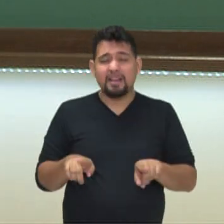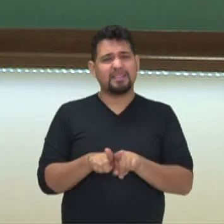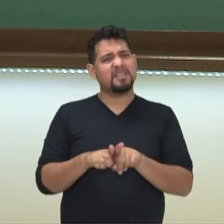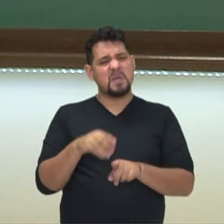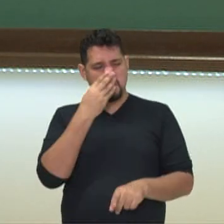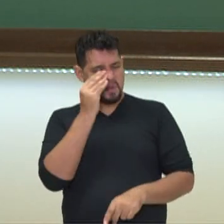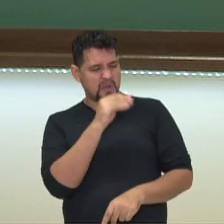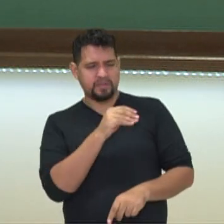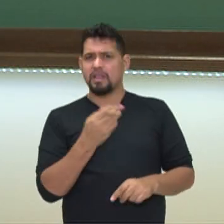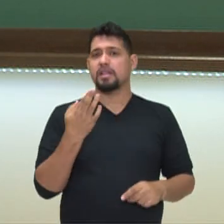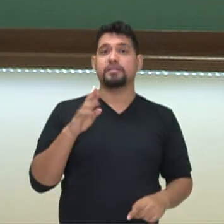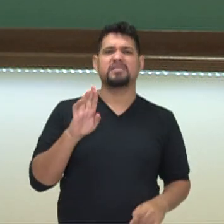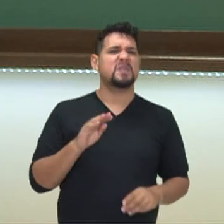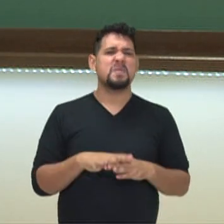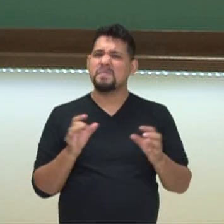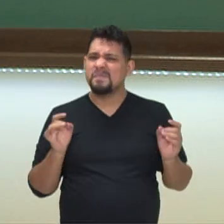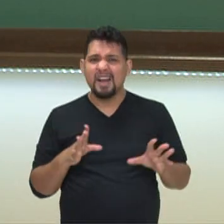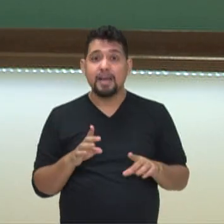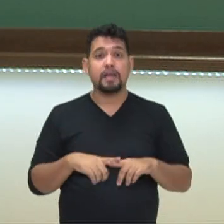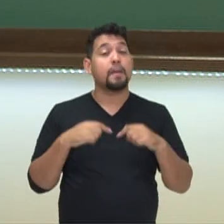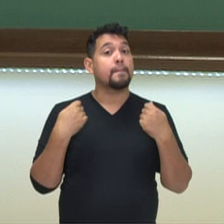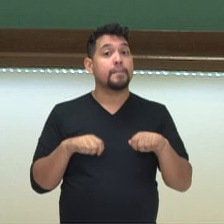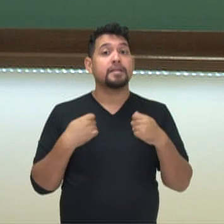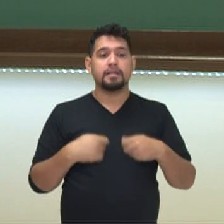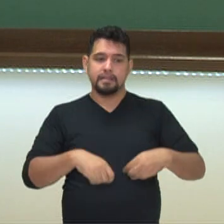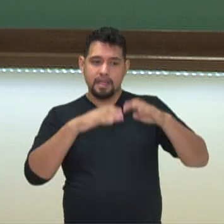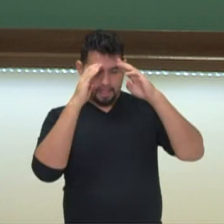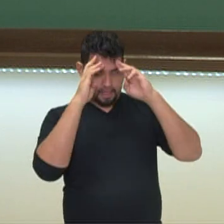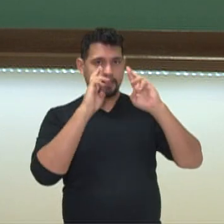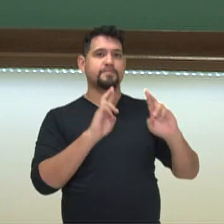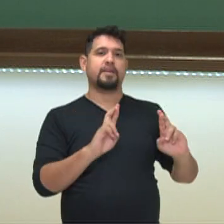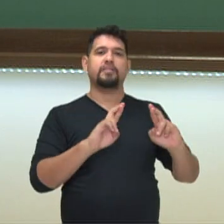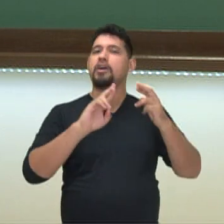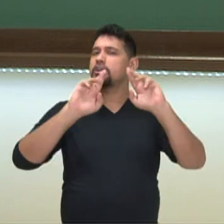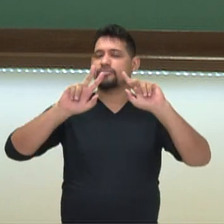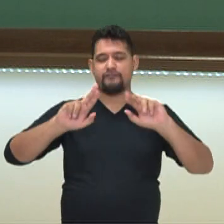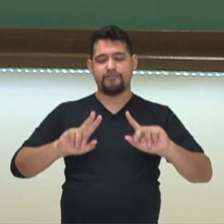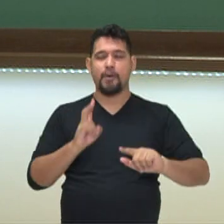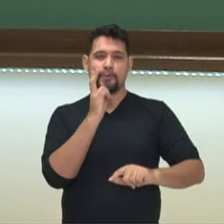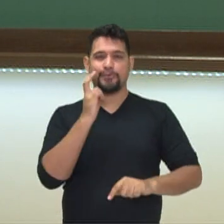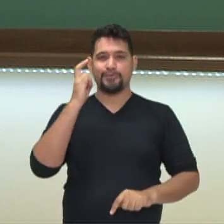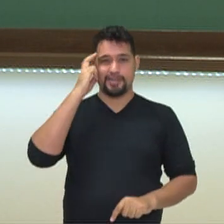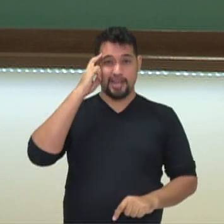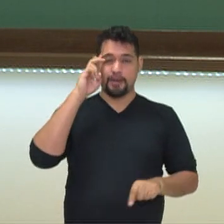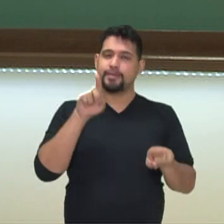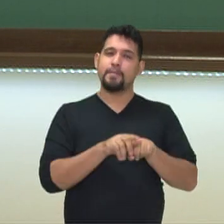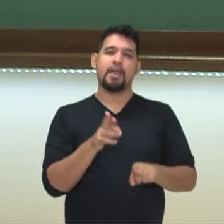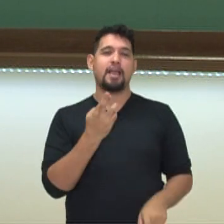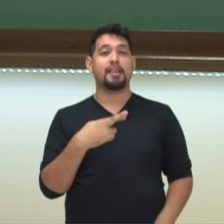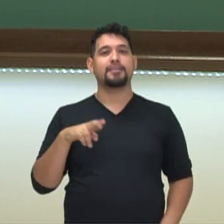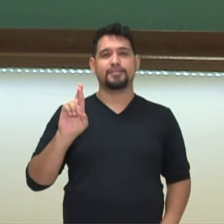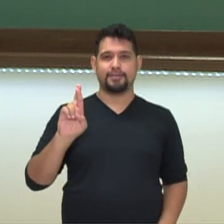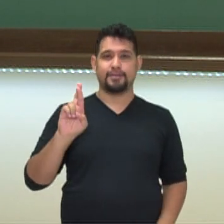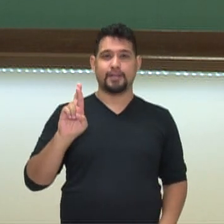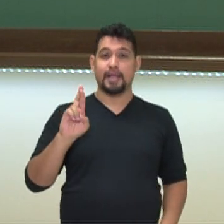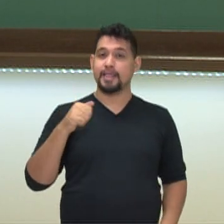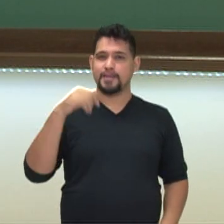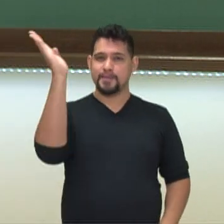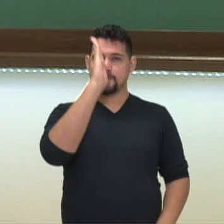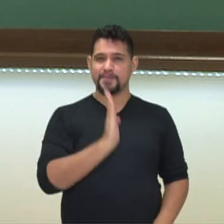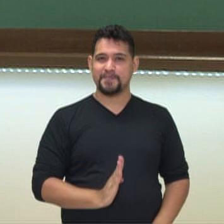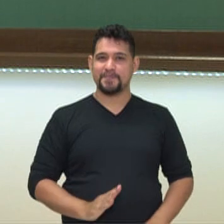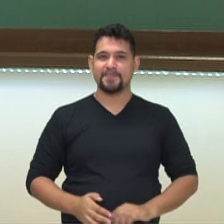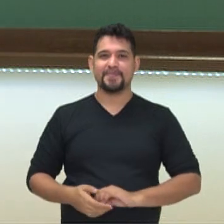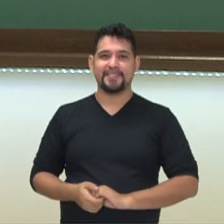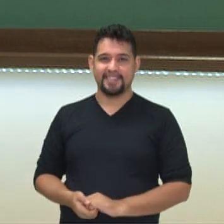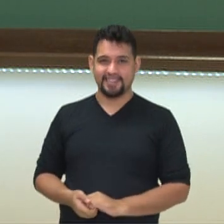isso desenvolver o respeito à diversidade cultural e religiosa do